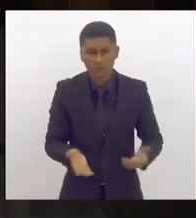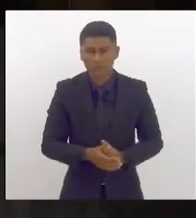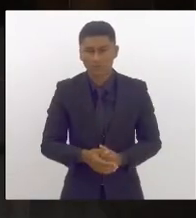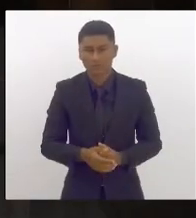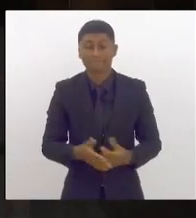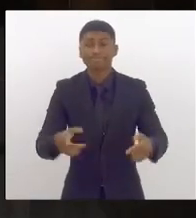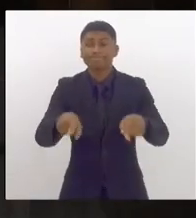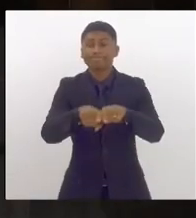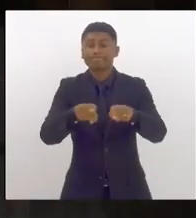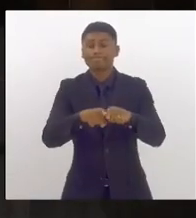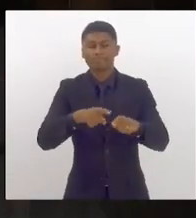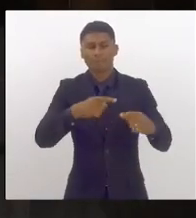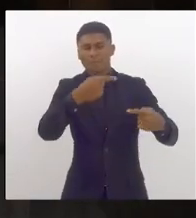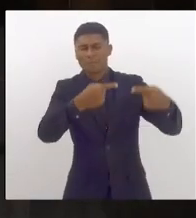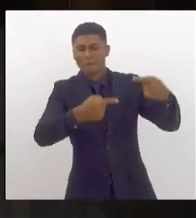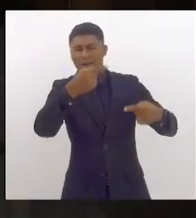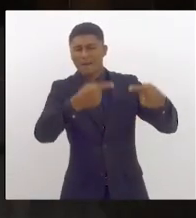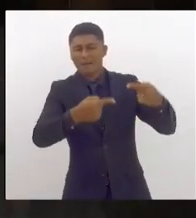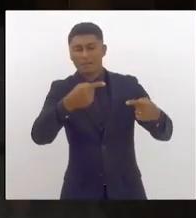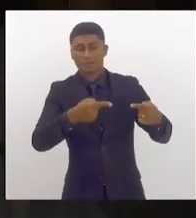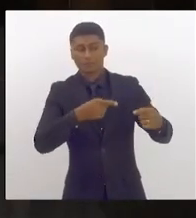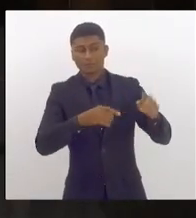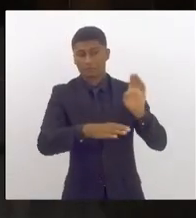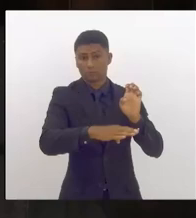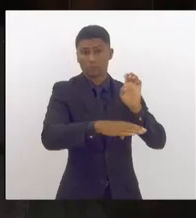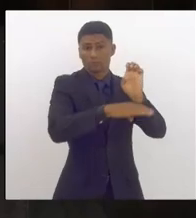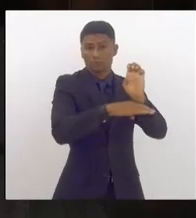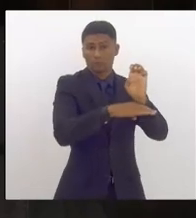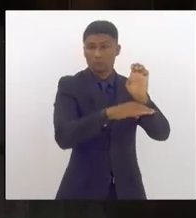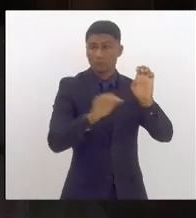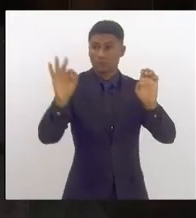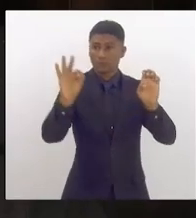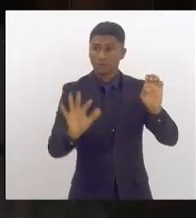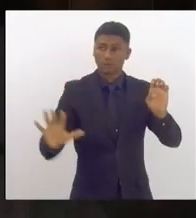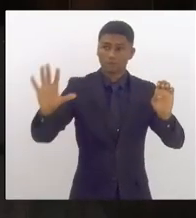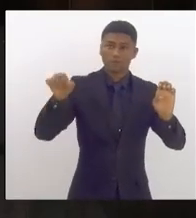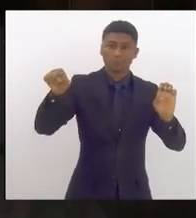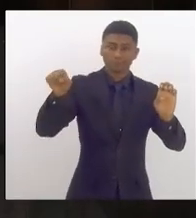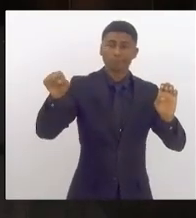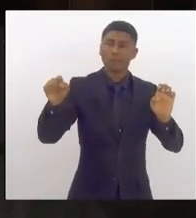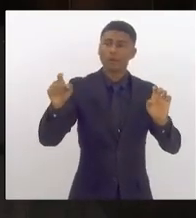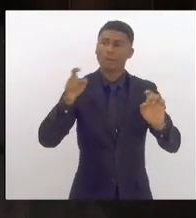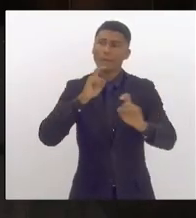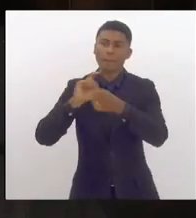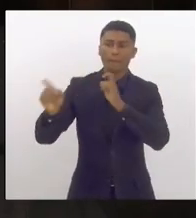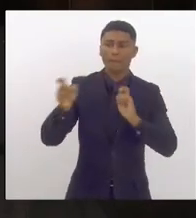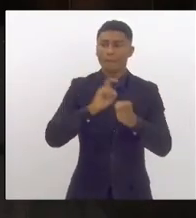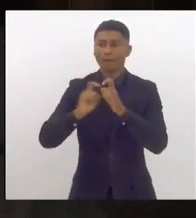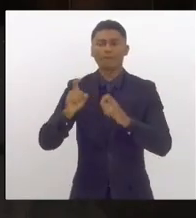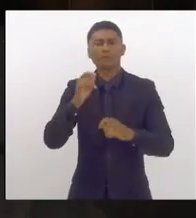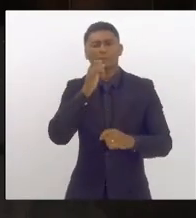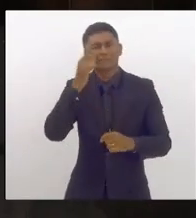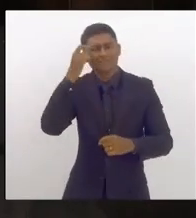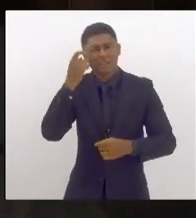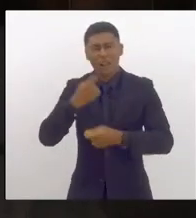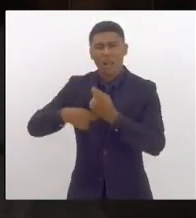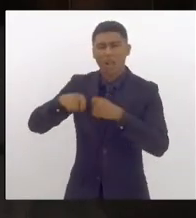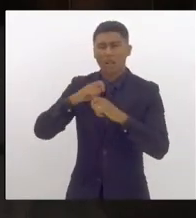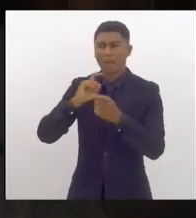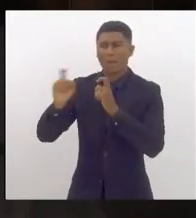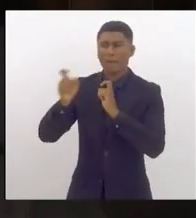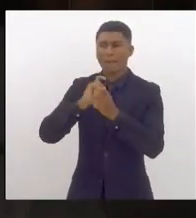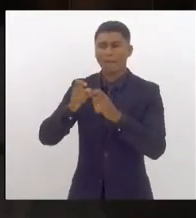entre o estado EA União negócios muito ruins com por exemplo a negociação feita